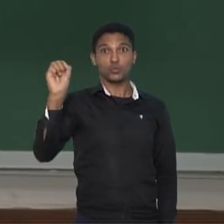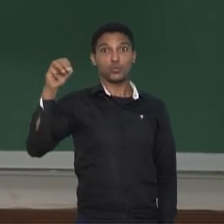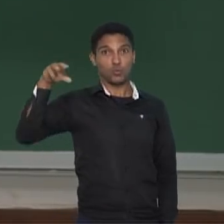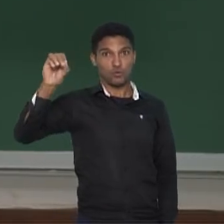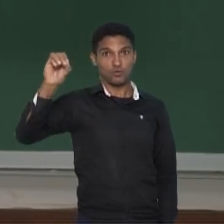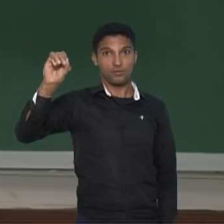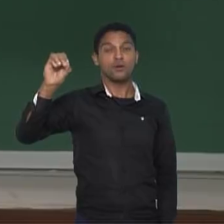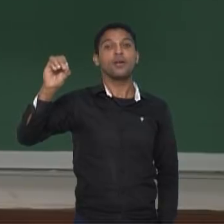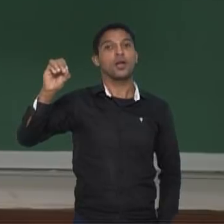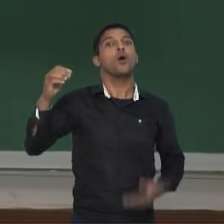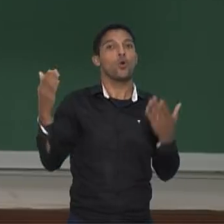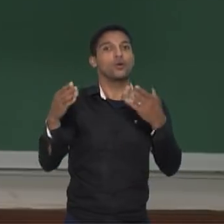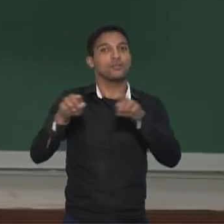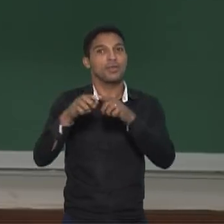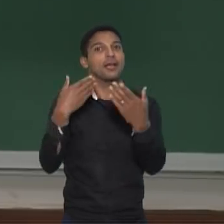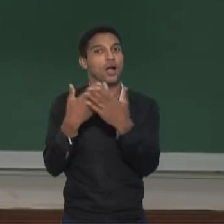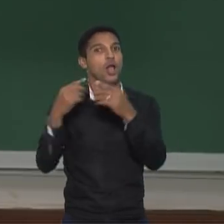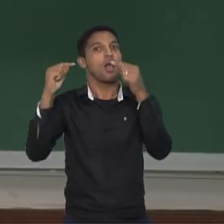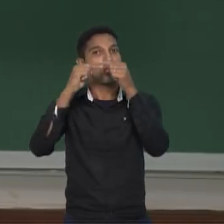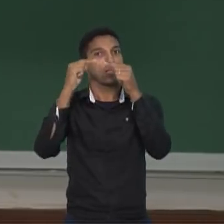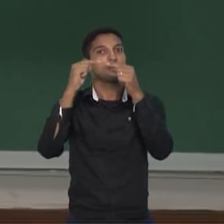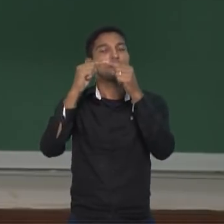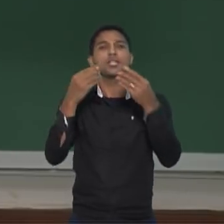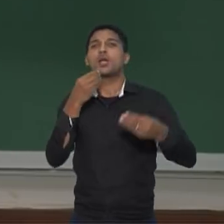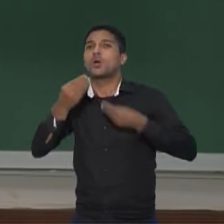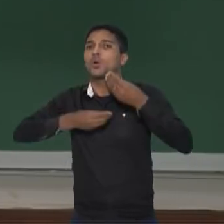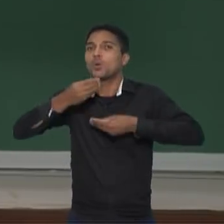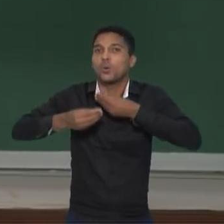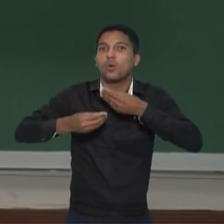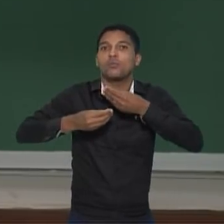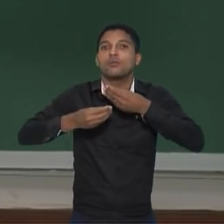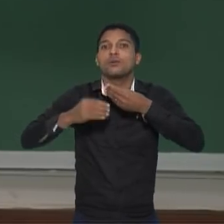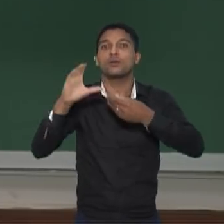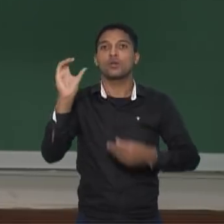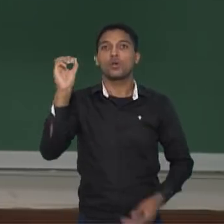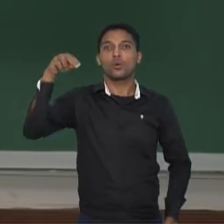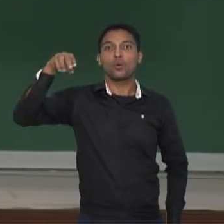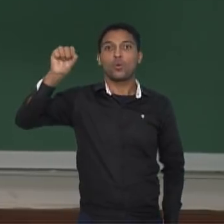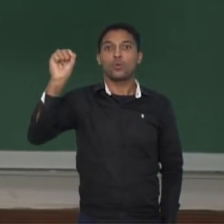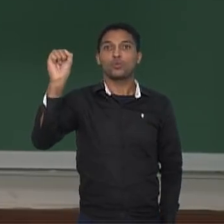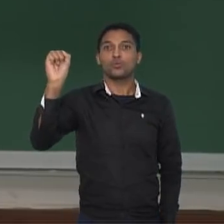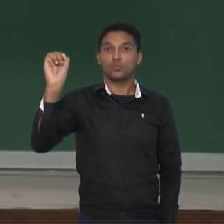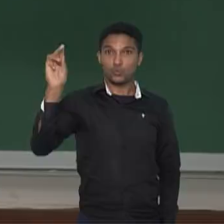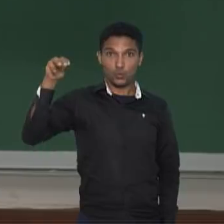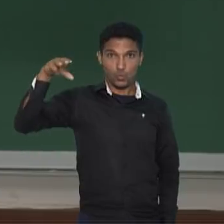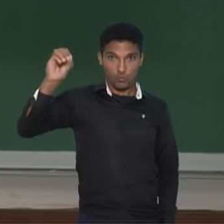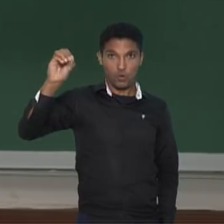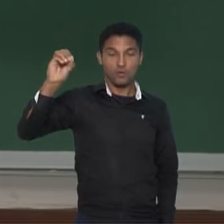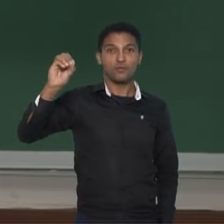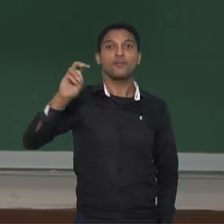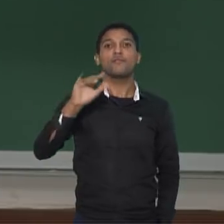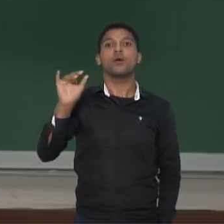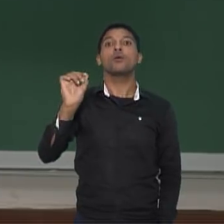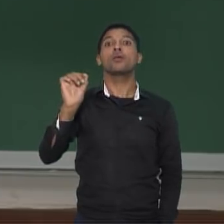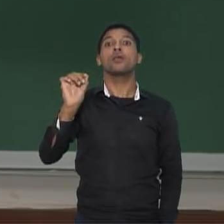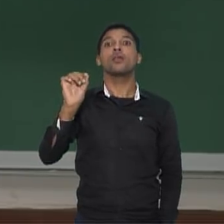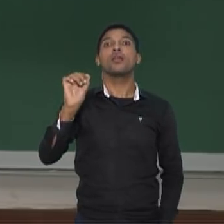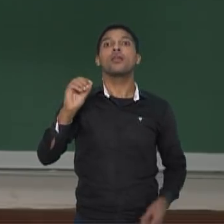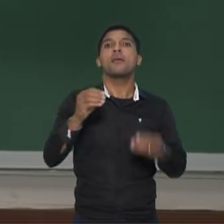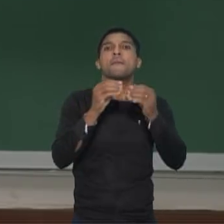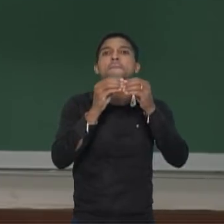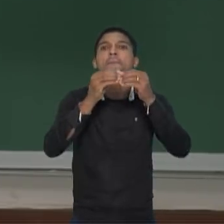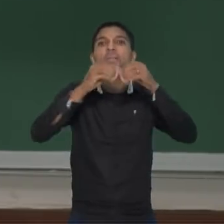a nossa aula de hoje, sim. Então, como que o consumo vai afetar o nosso ambiente, né? Nosso